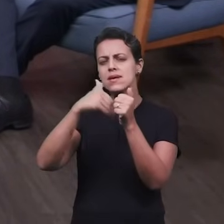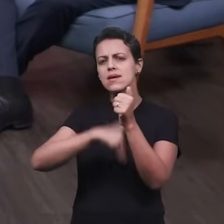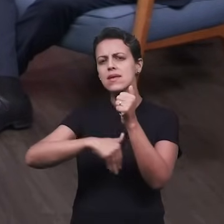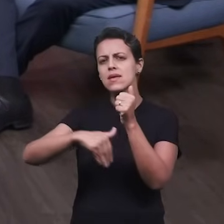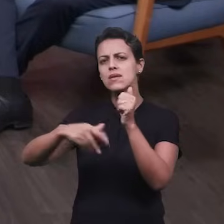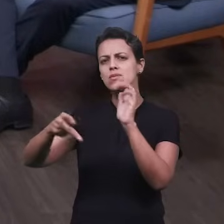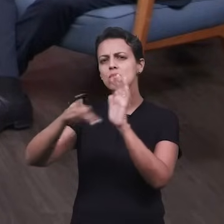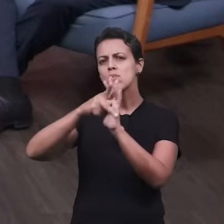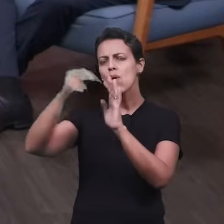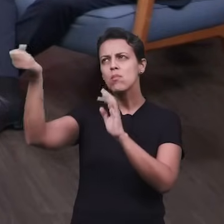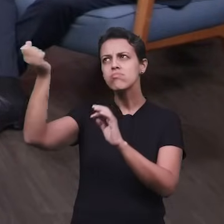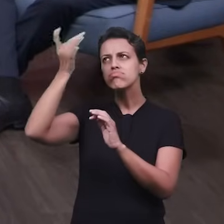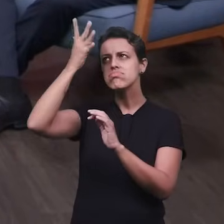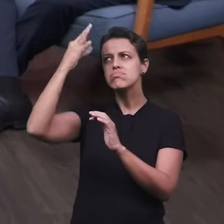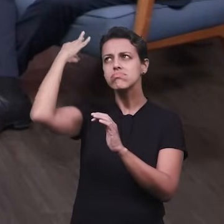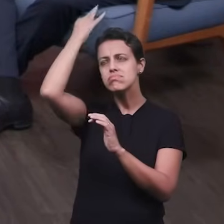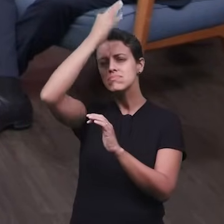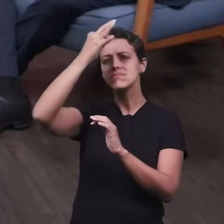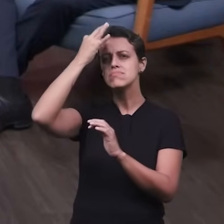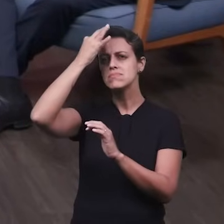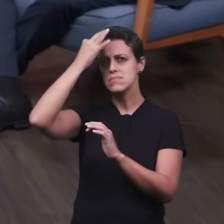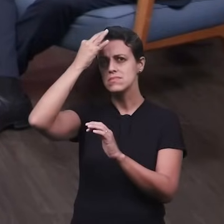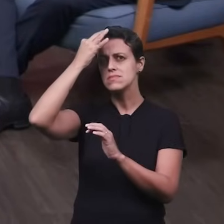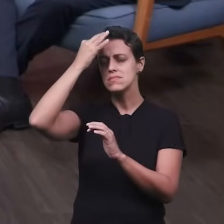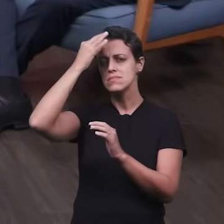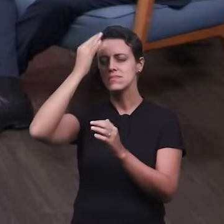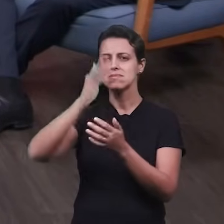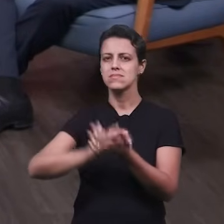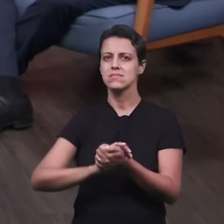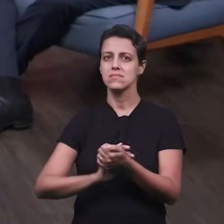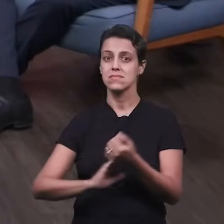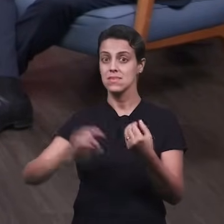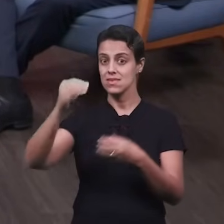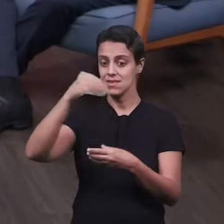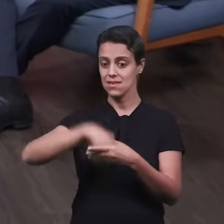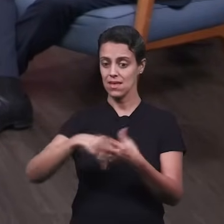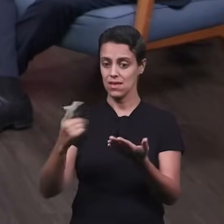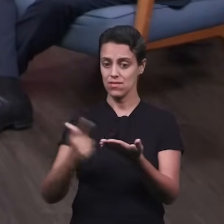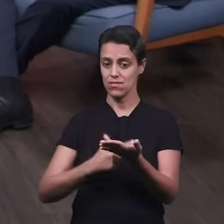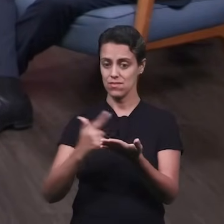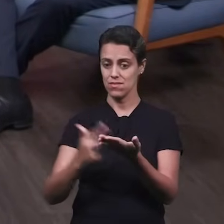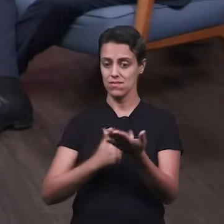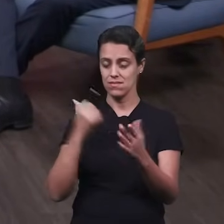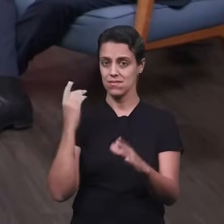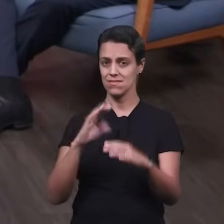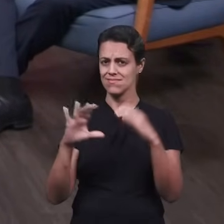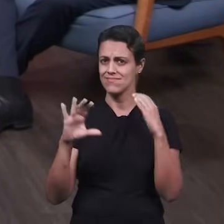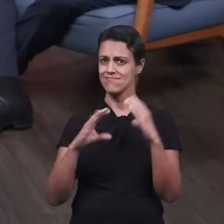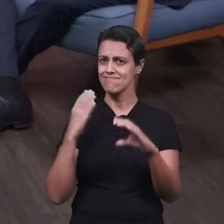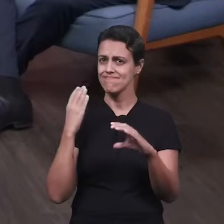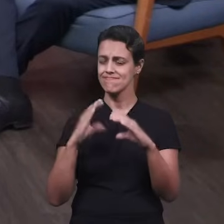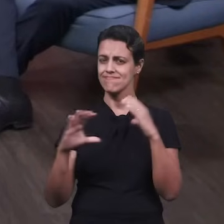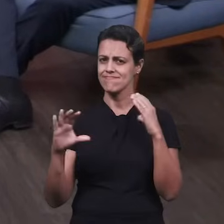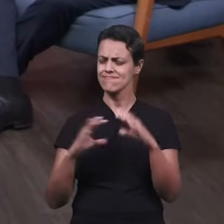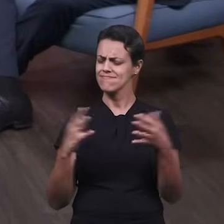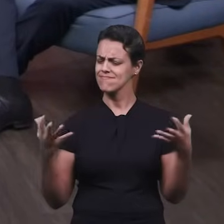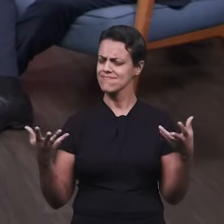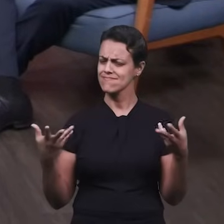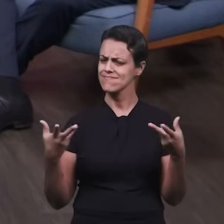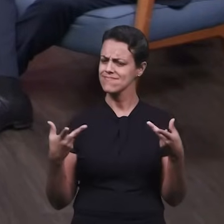aliás, essa expressão, os mistérios revelados pelo Espírito Santo, dentro do livro de Cantares, é algo